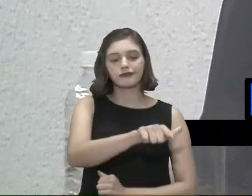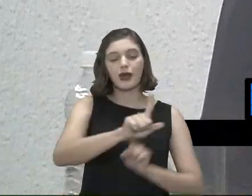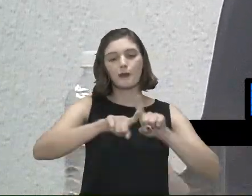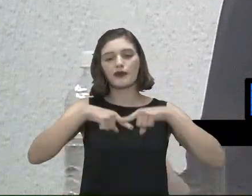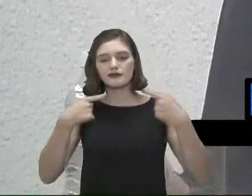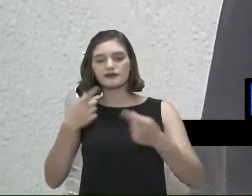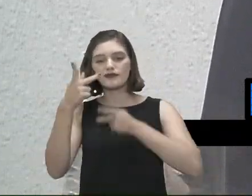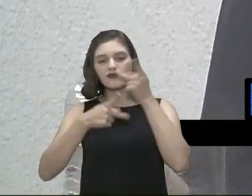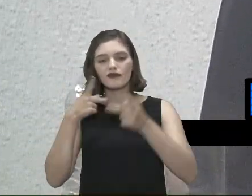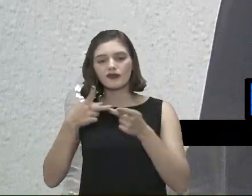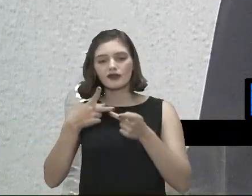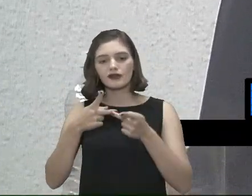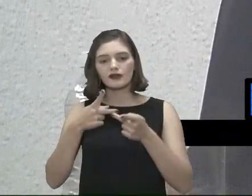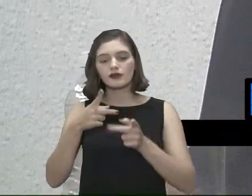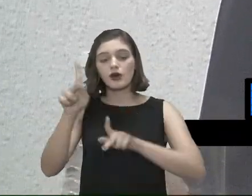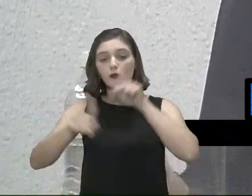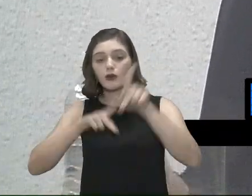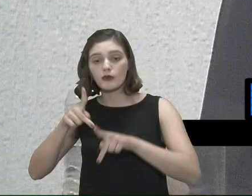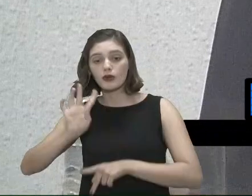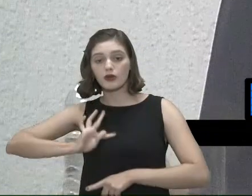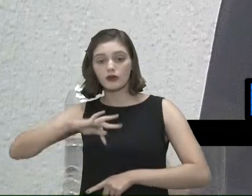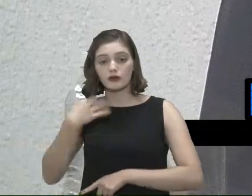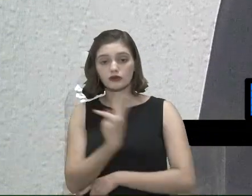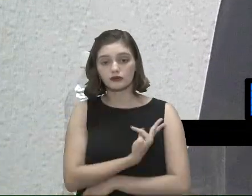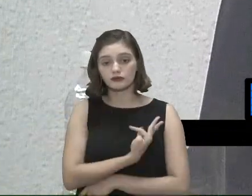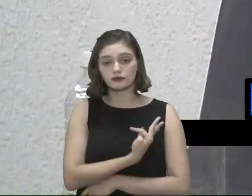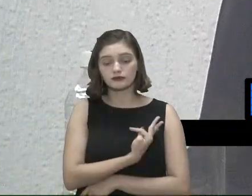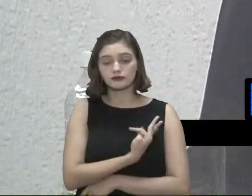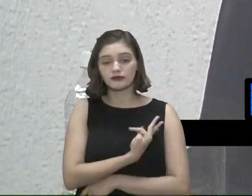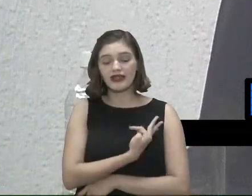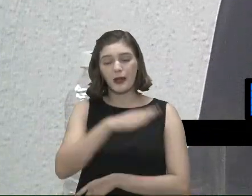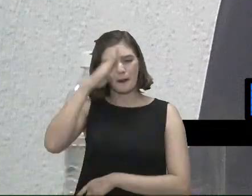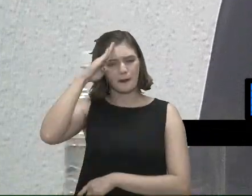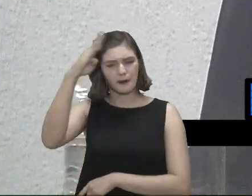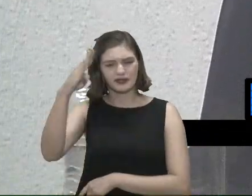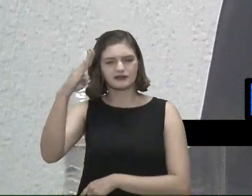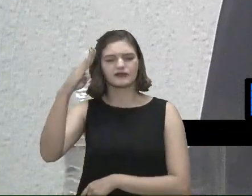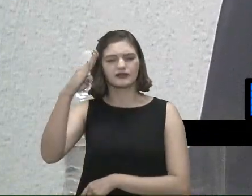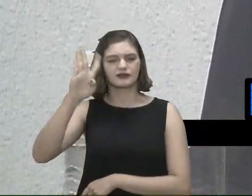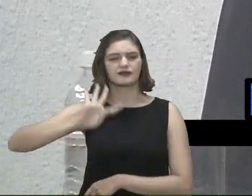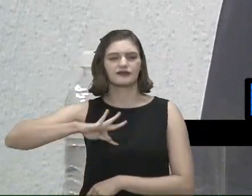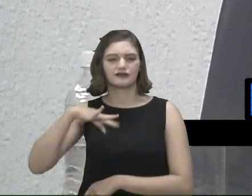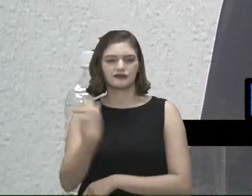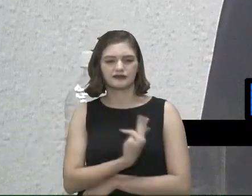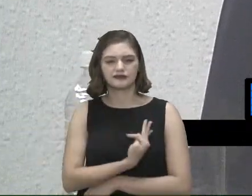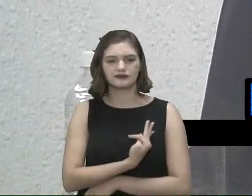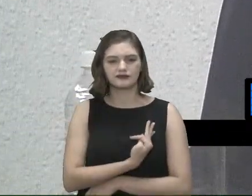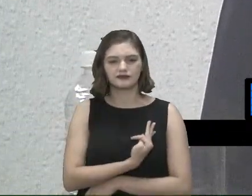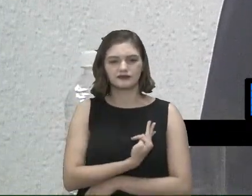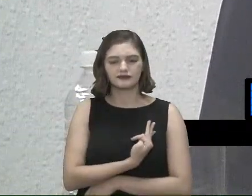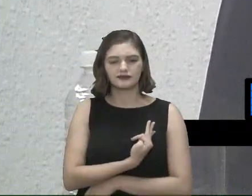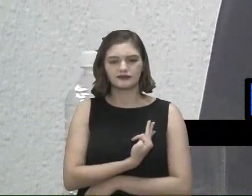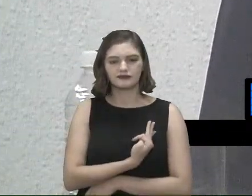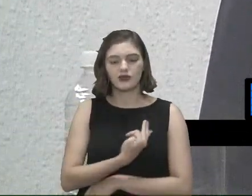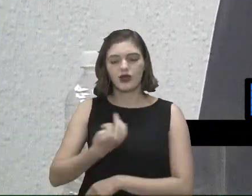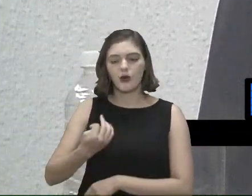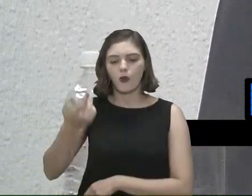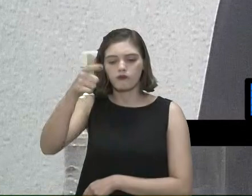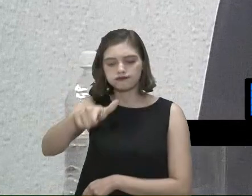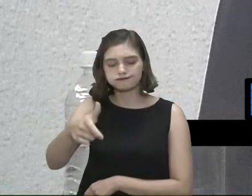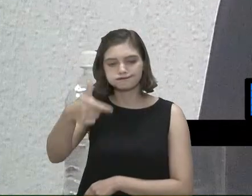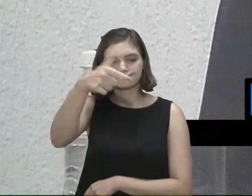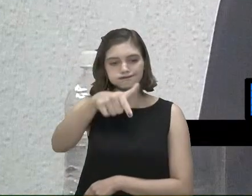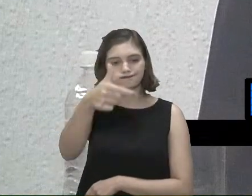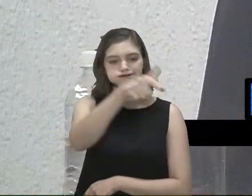quando estamos falando da população transvestigênero, principalmente das travestis racializadas, seria o outro do